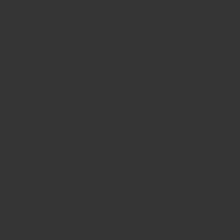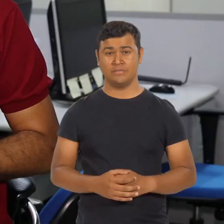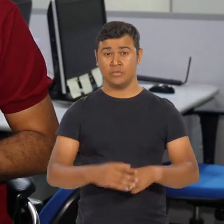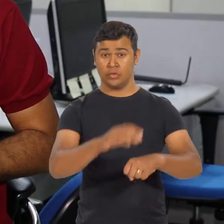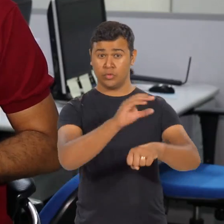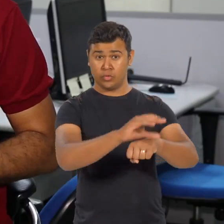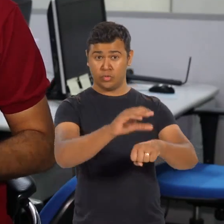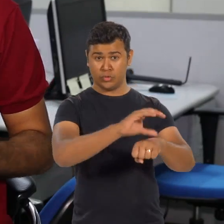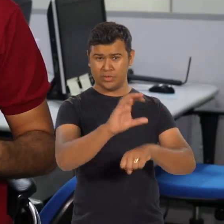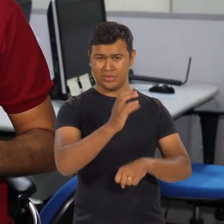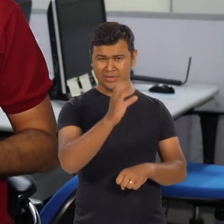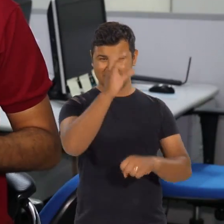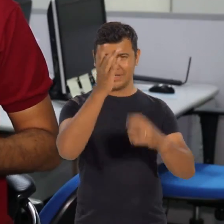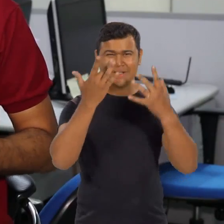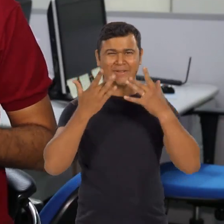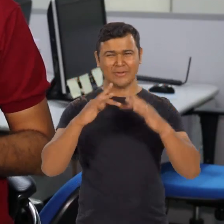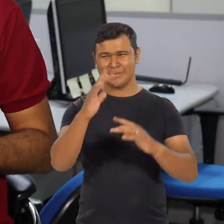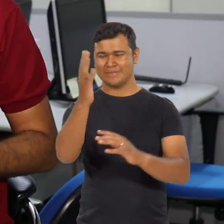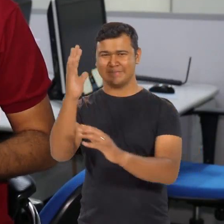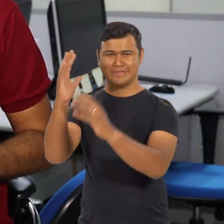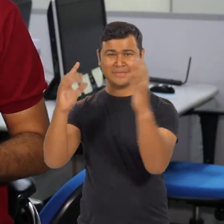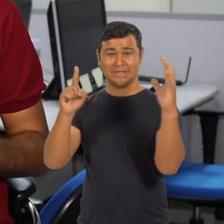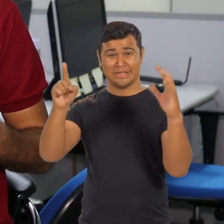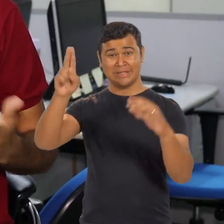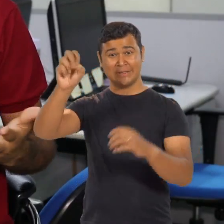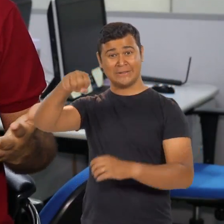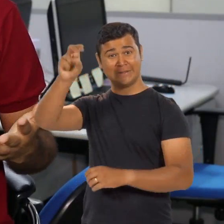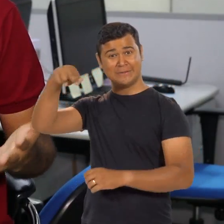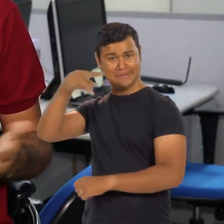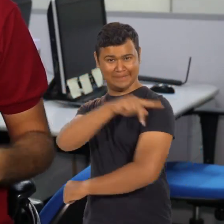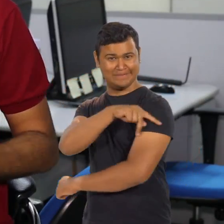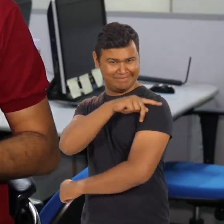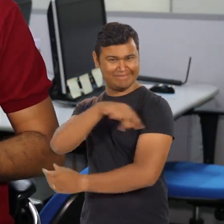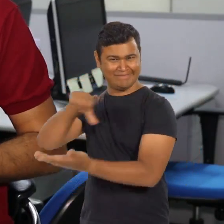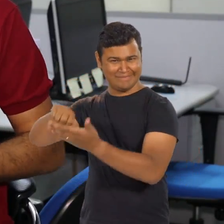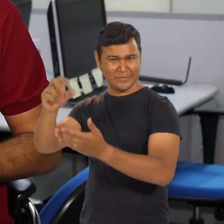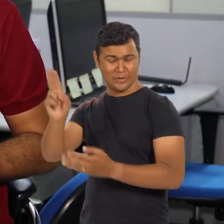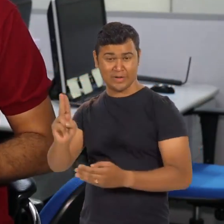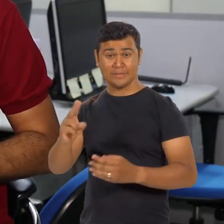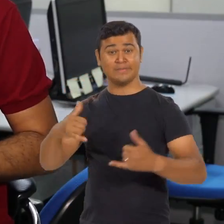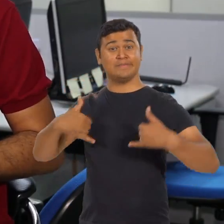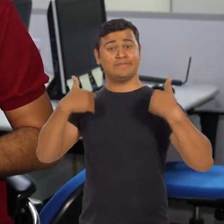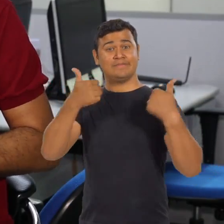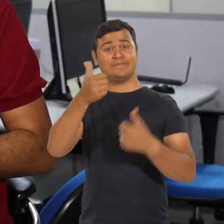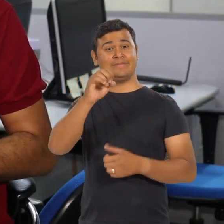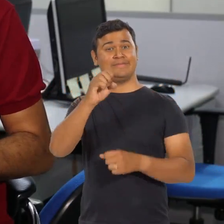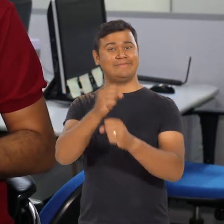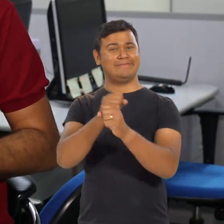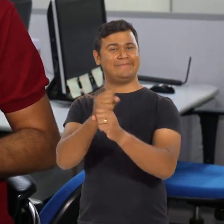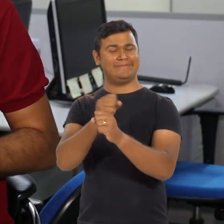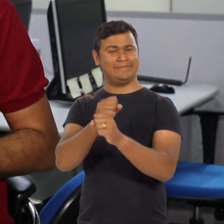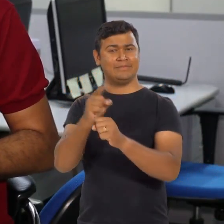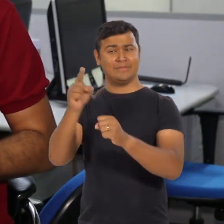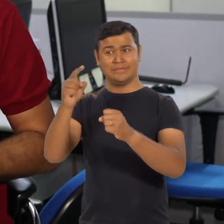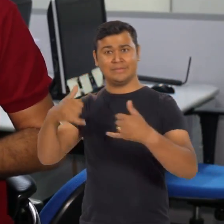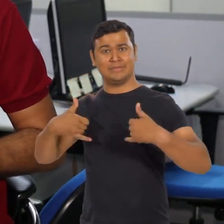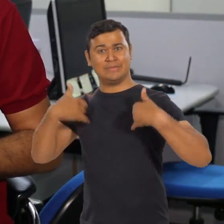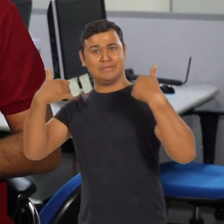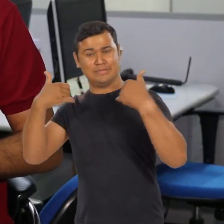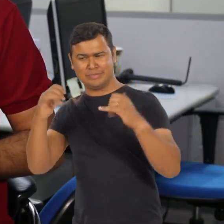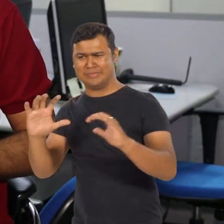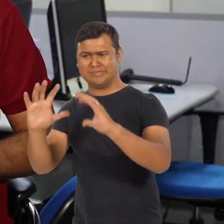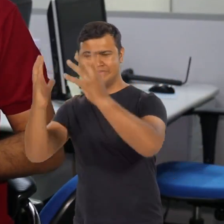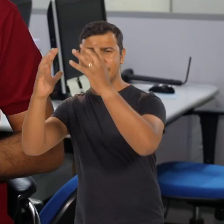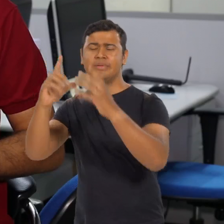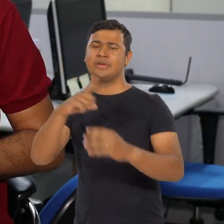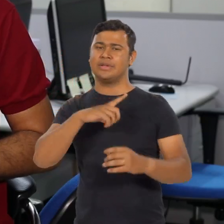olá o curso de ciências da natureza do campo sendo a capivara está celebrando 10 anos e para comemorar a data o